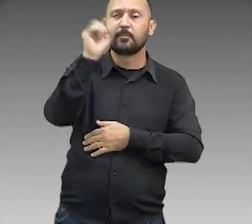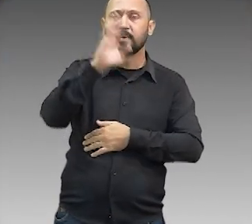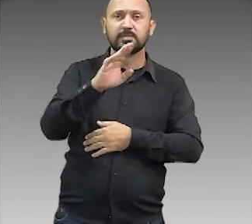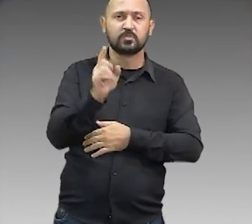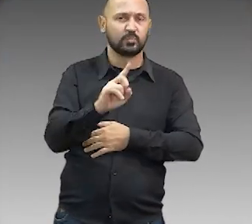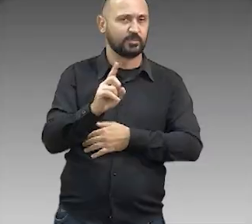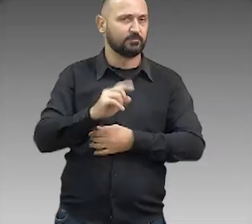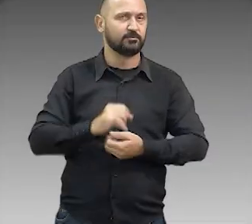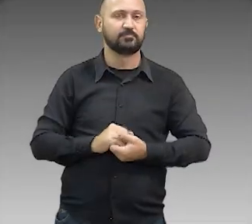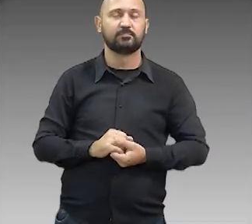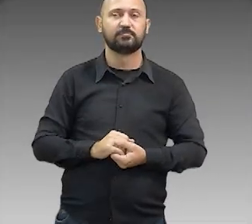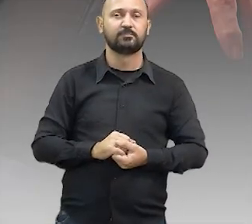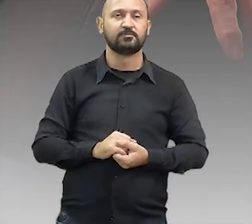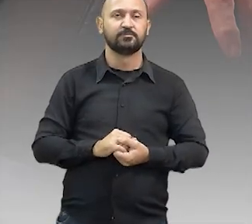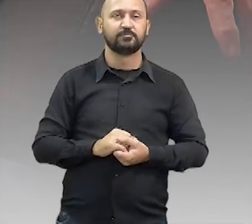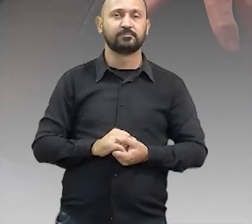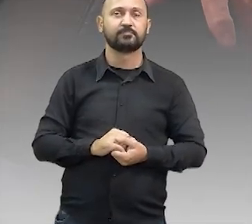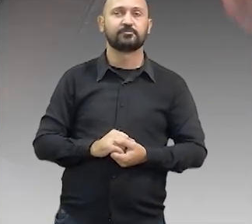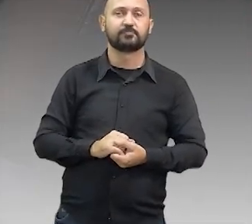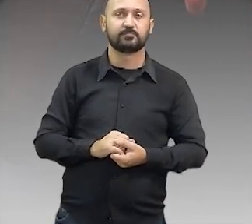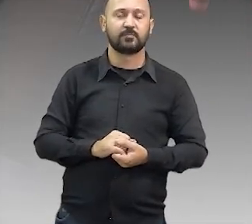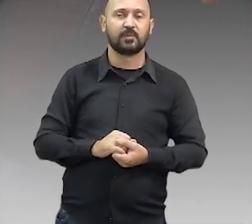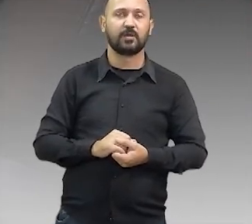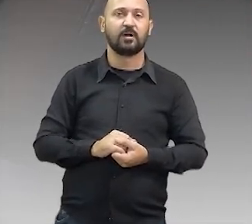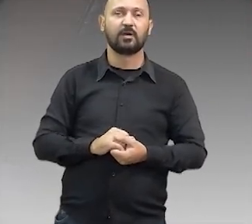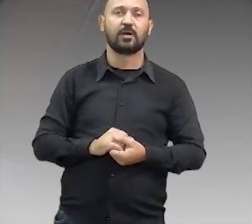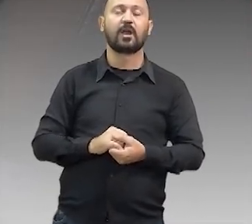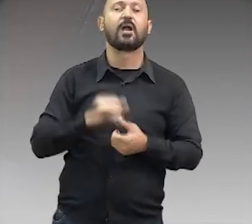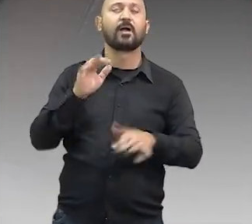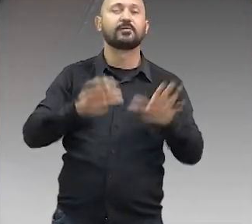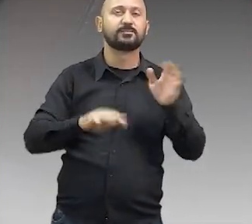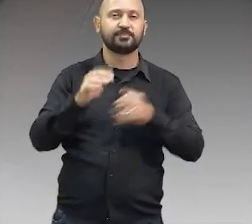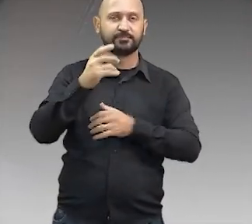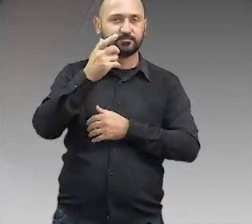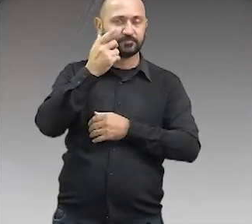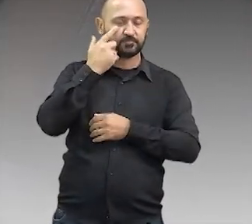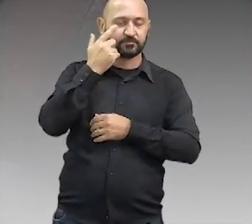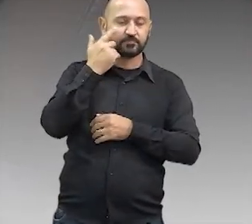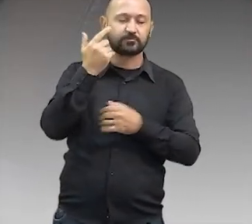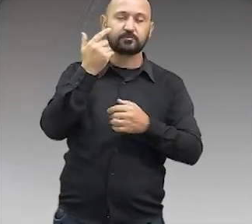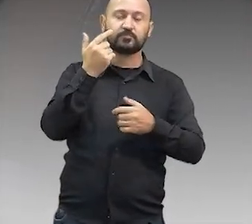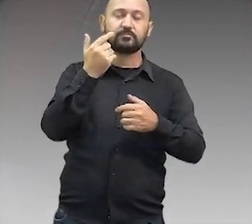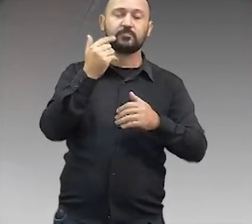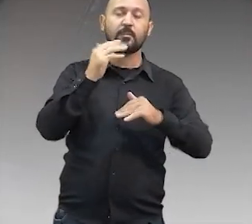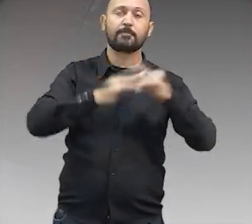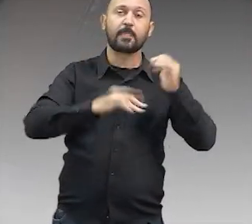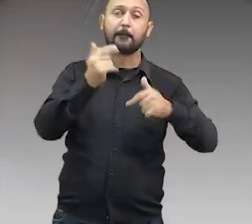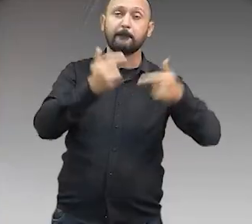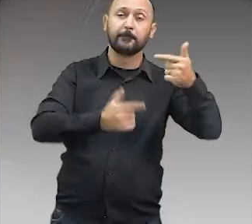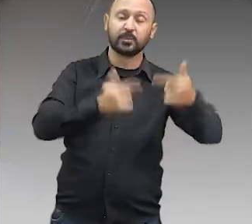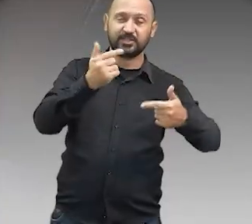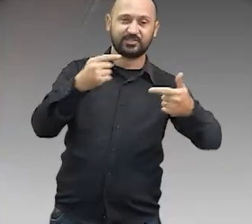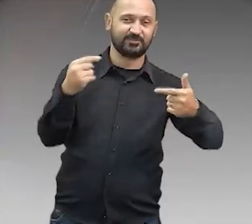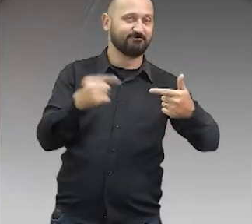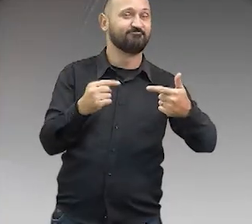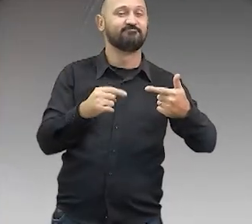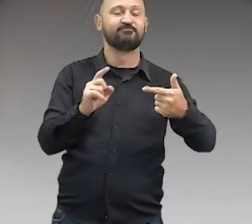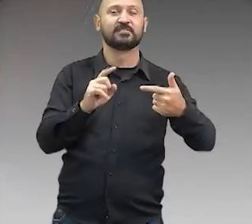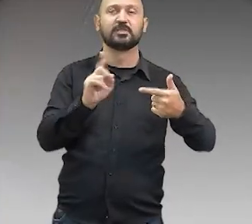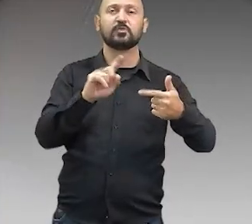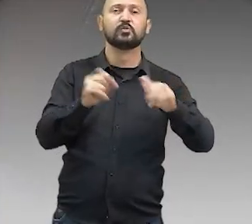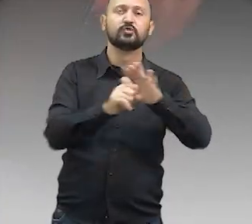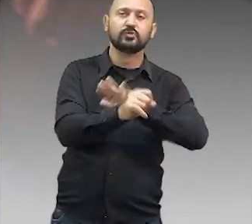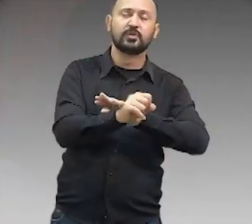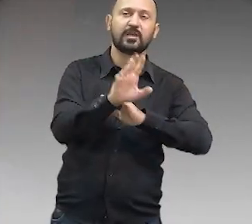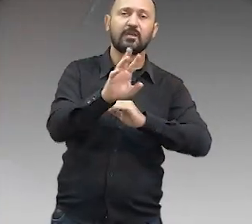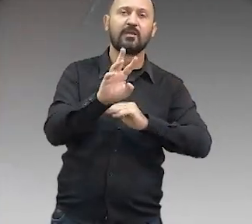o Brasil não é assim. Mas às vezes você vê políticos que não deveriam